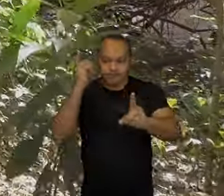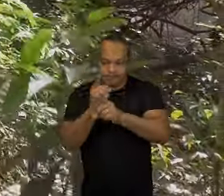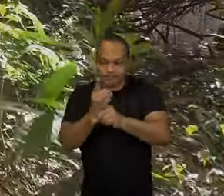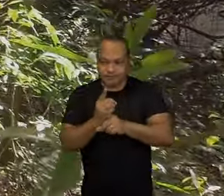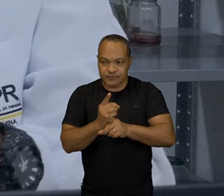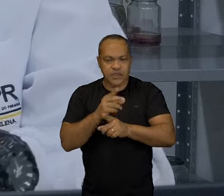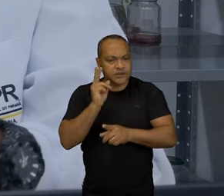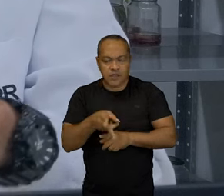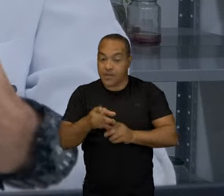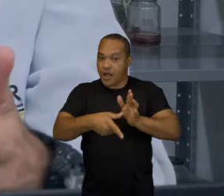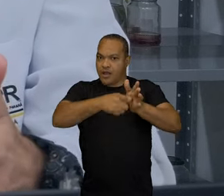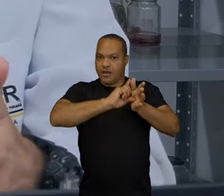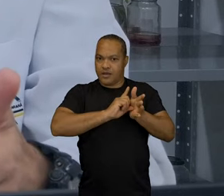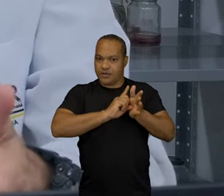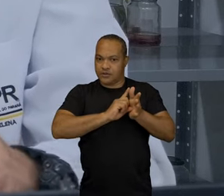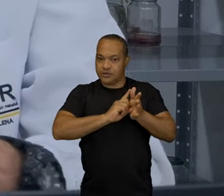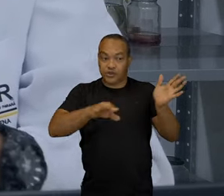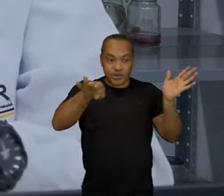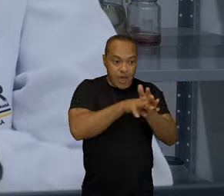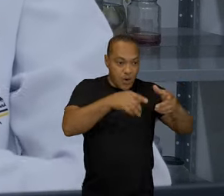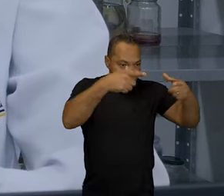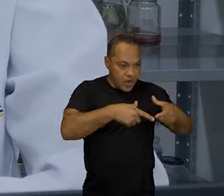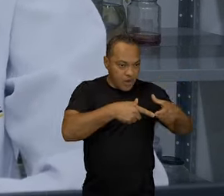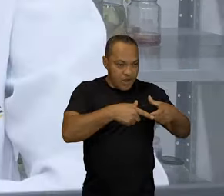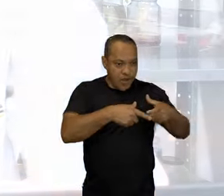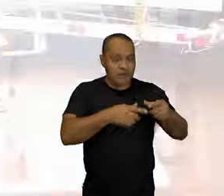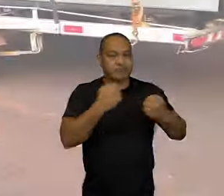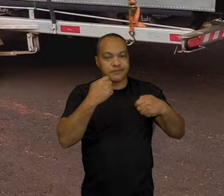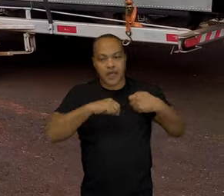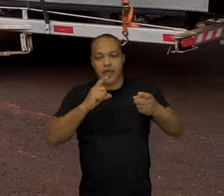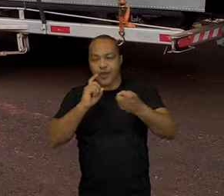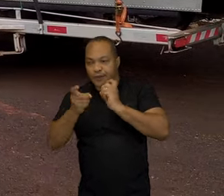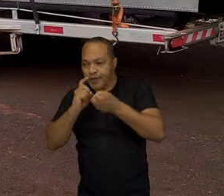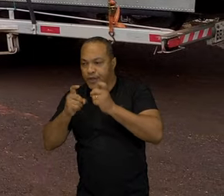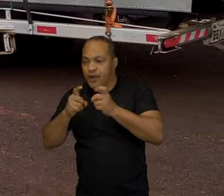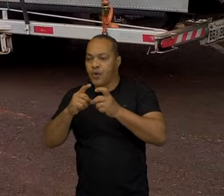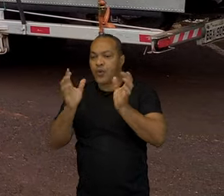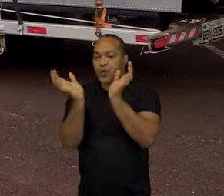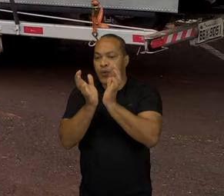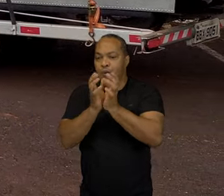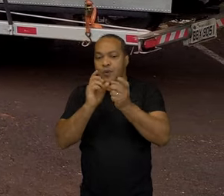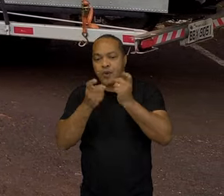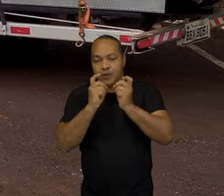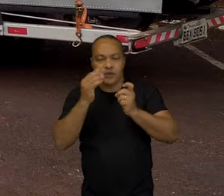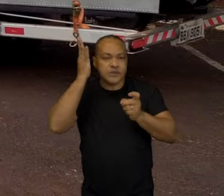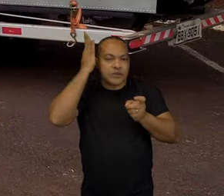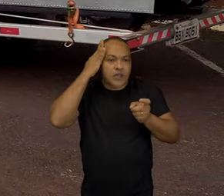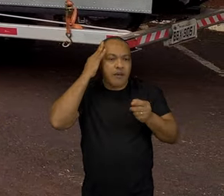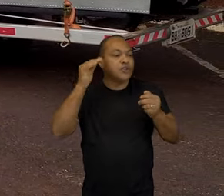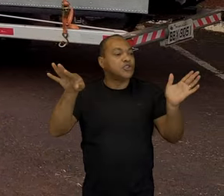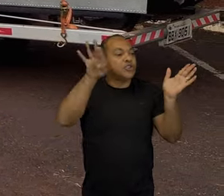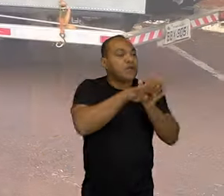chegar. Sempre antes, né, de ir para campo, corriam as reuniões. Então, cada membro da equipe já sabia o que